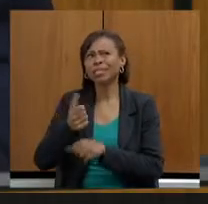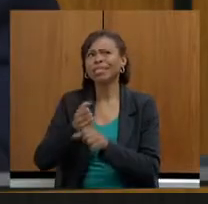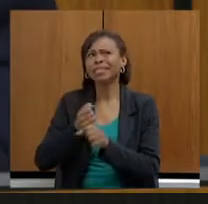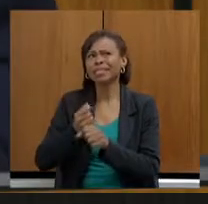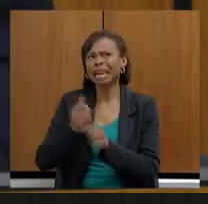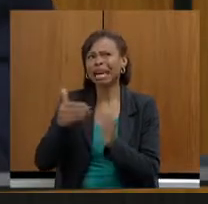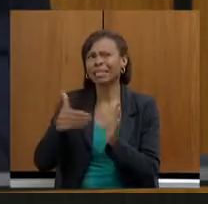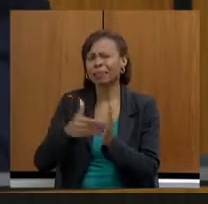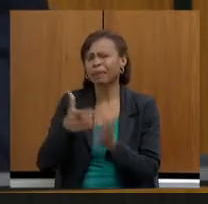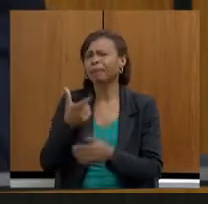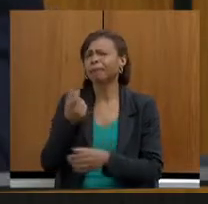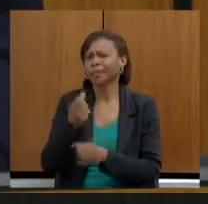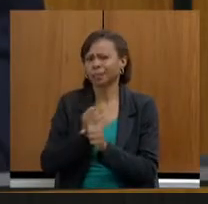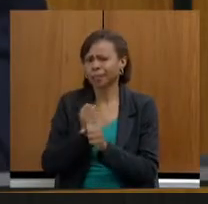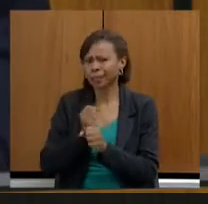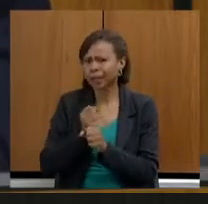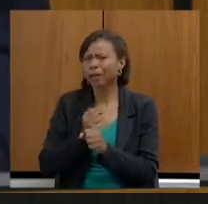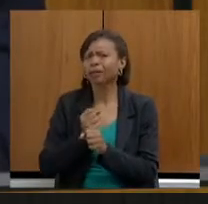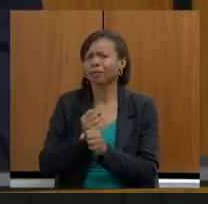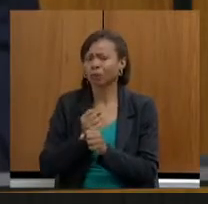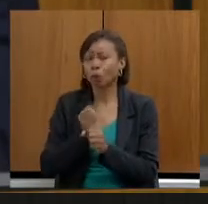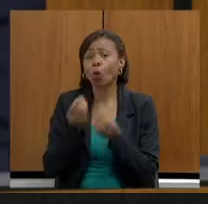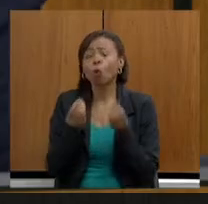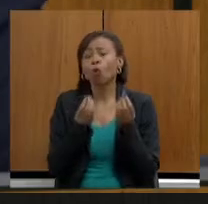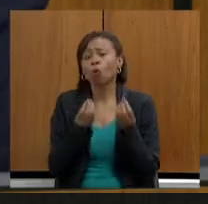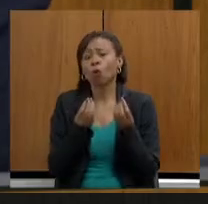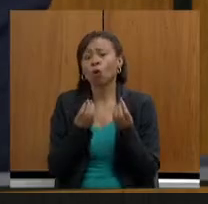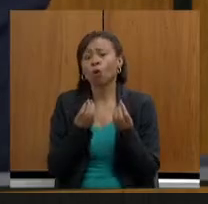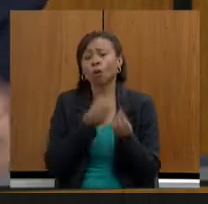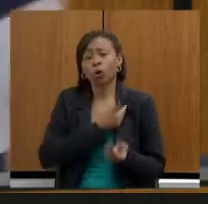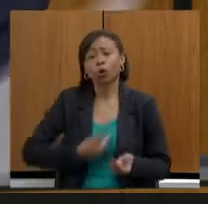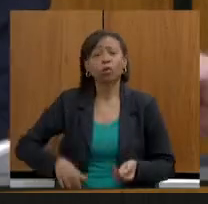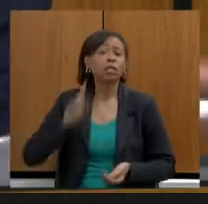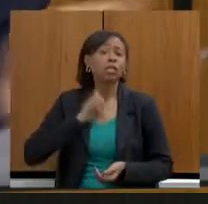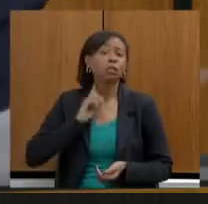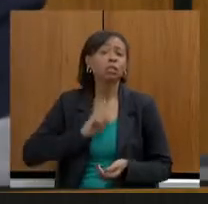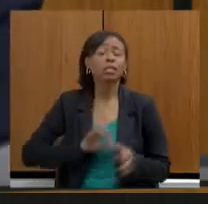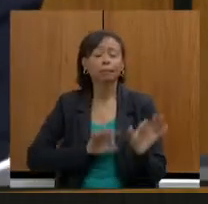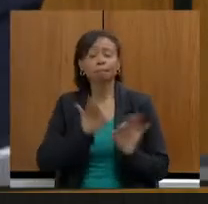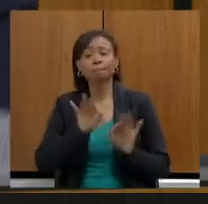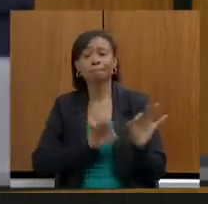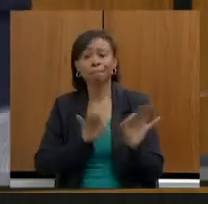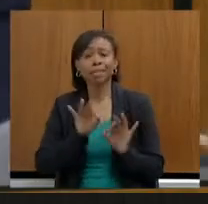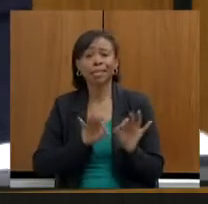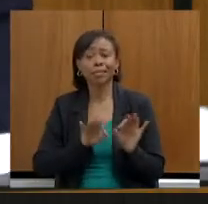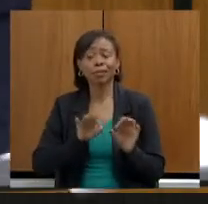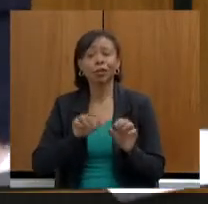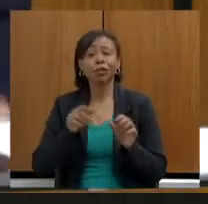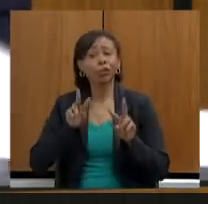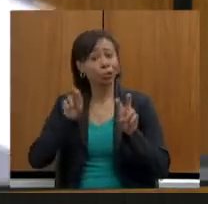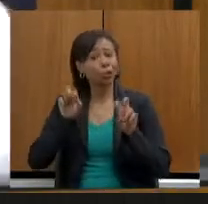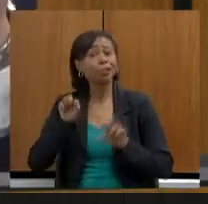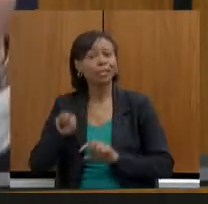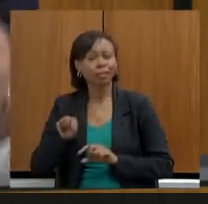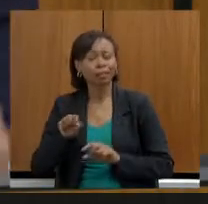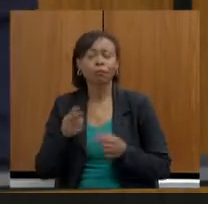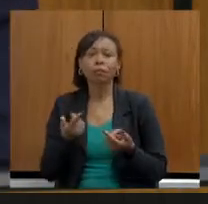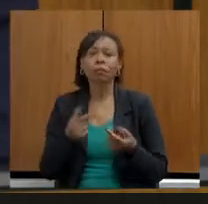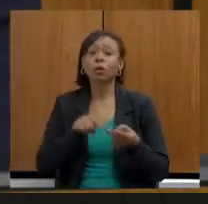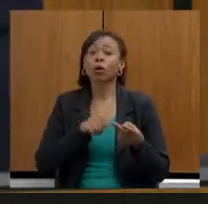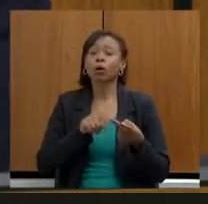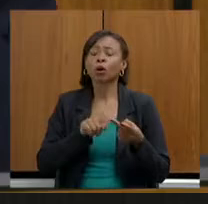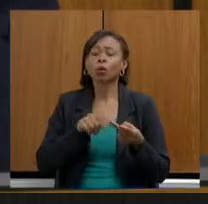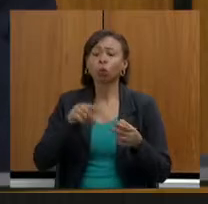como é que Minas Gerais está se preparando para lidar com isso secretário segunda pergunta relação ao